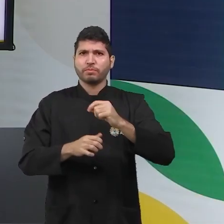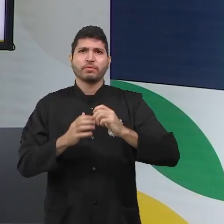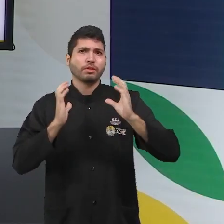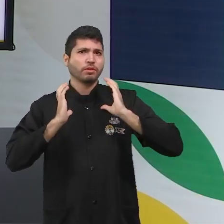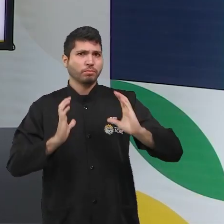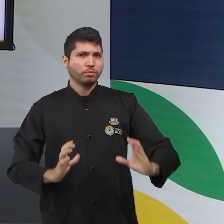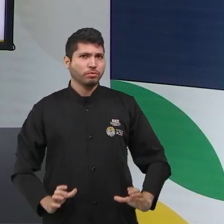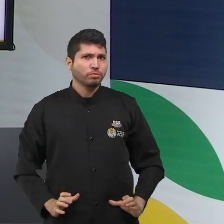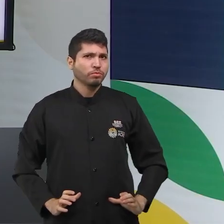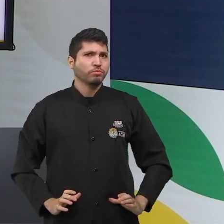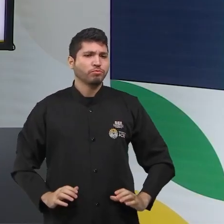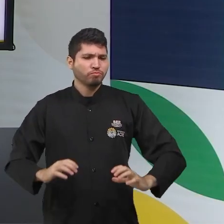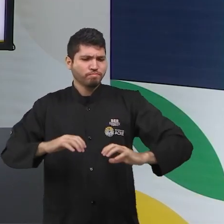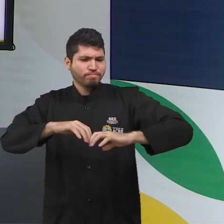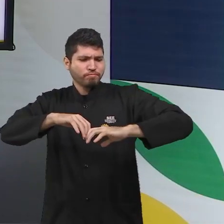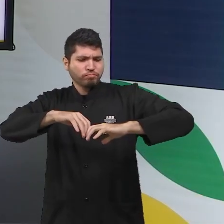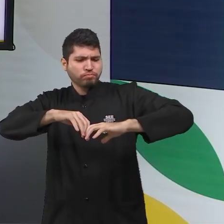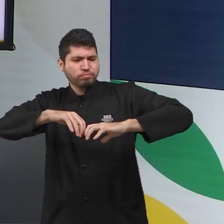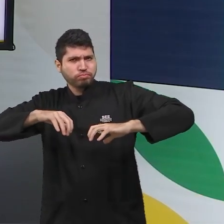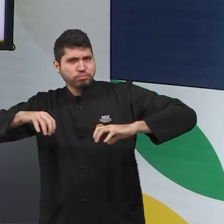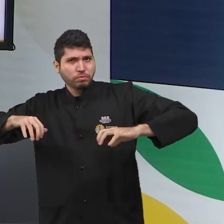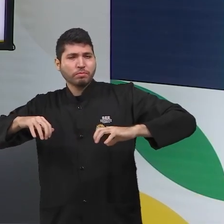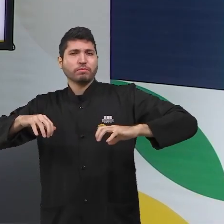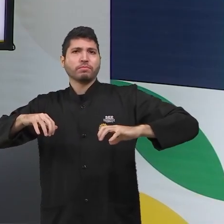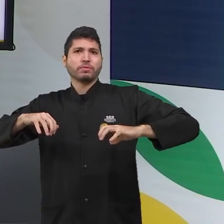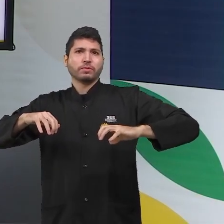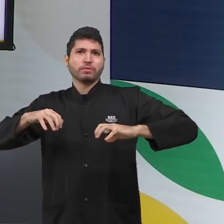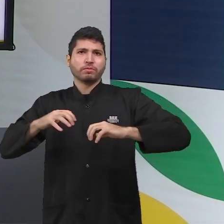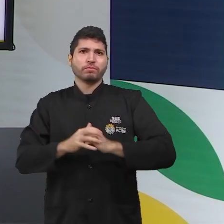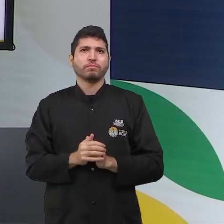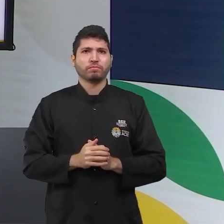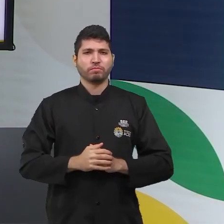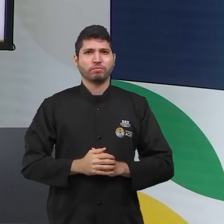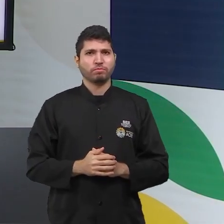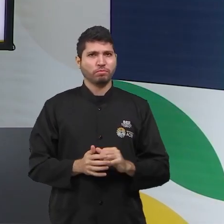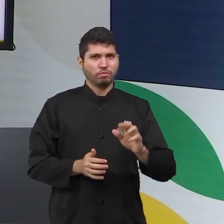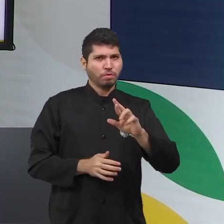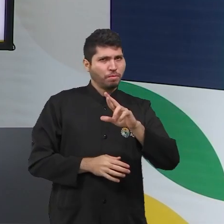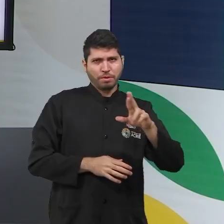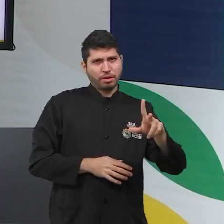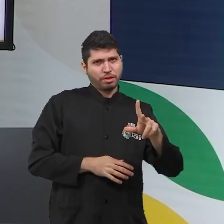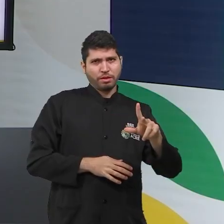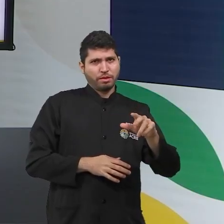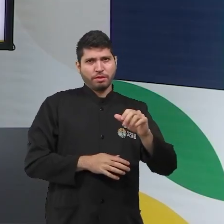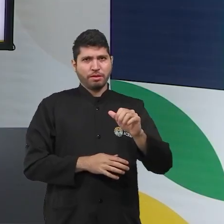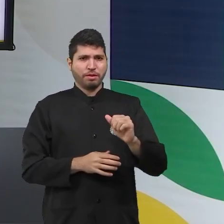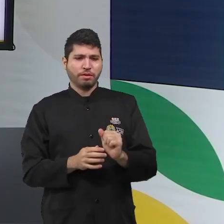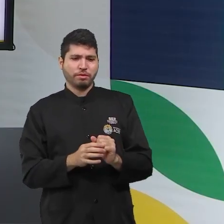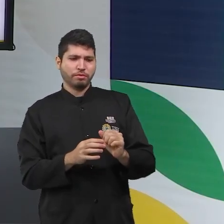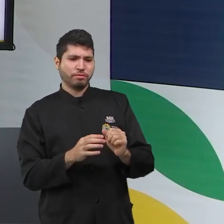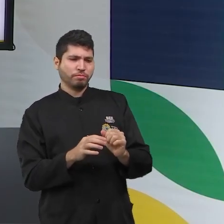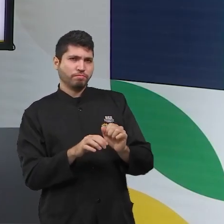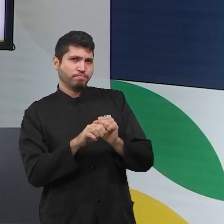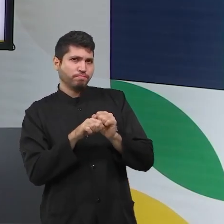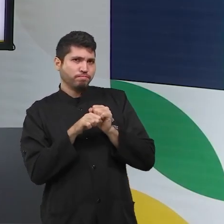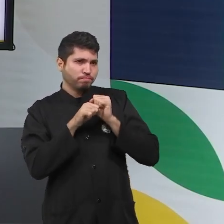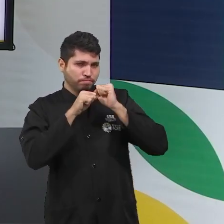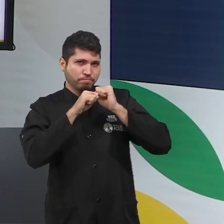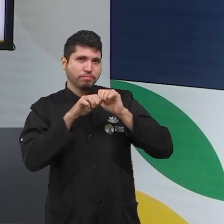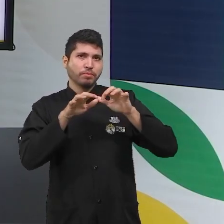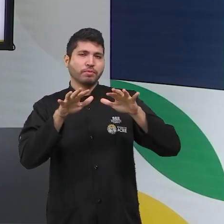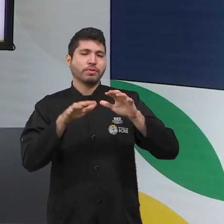cidadania excludente e não abrangente como é hoje, felizmente, não é, gente? E